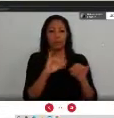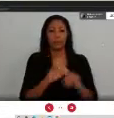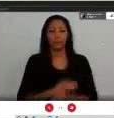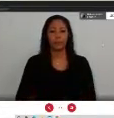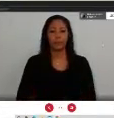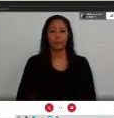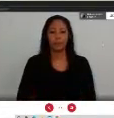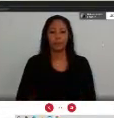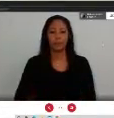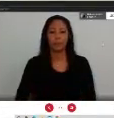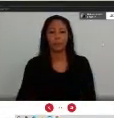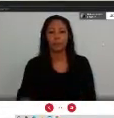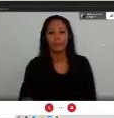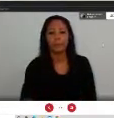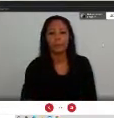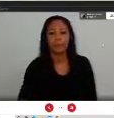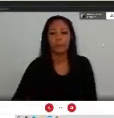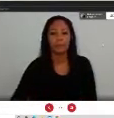Indicação número